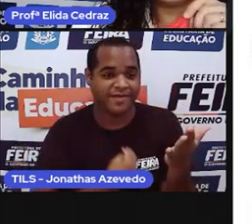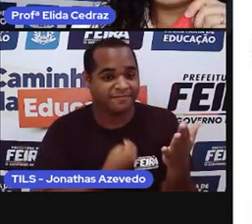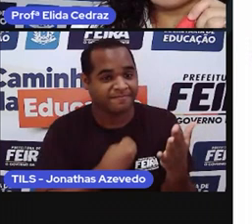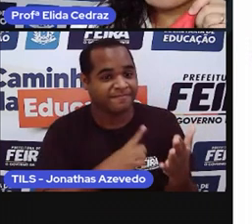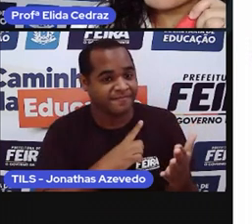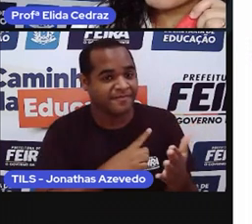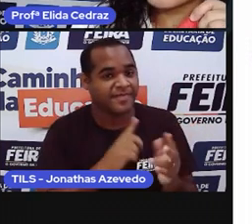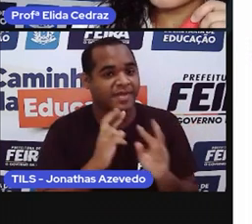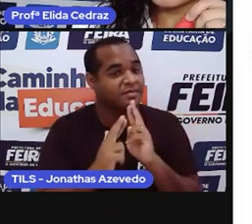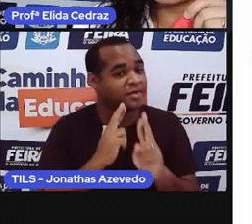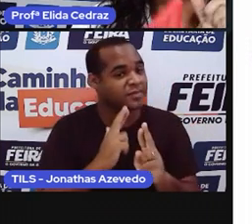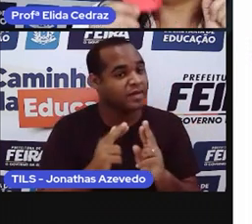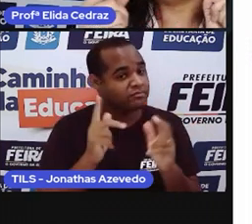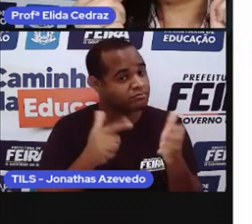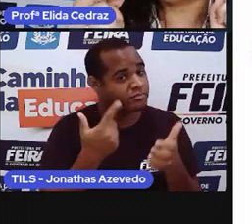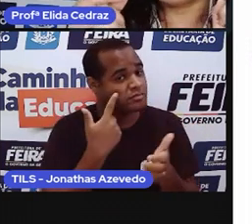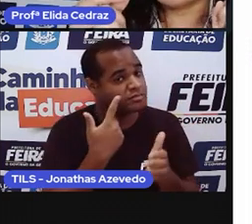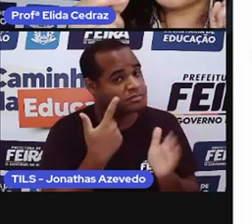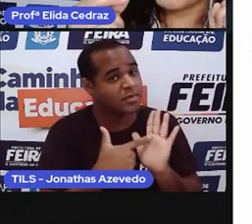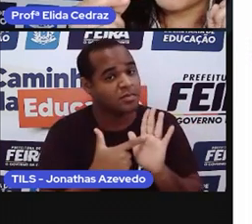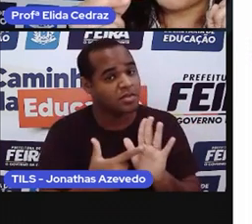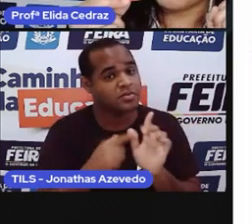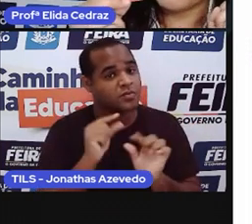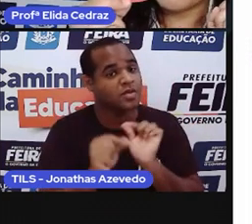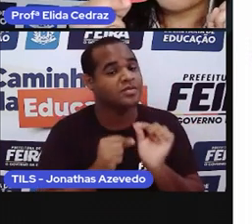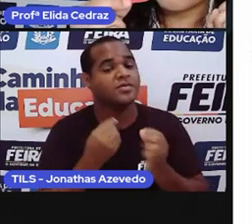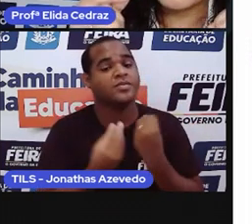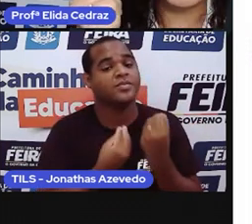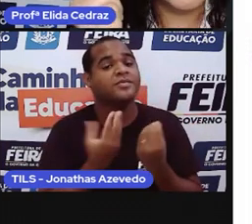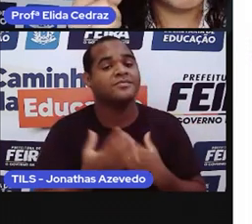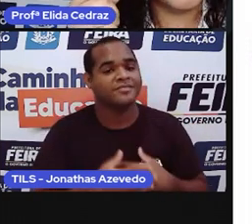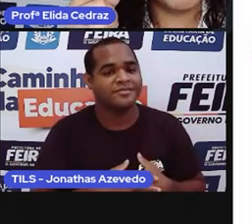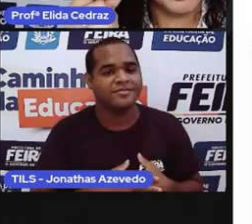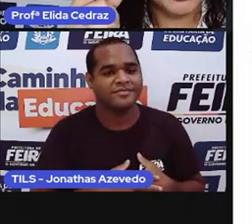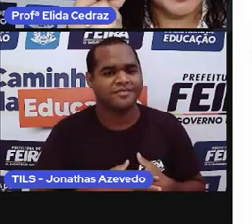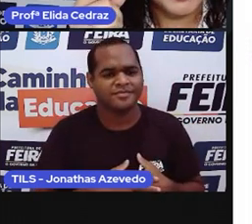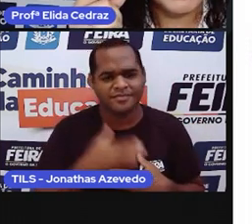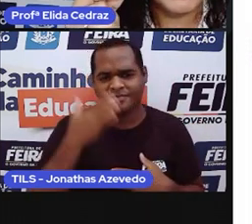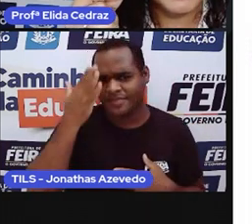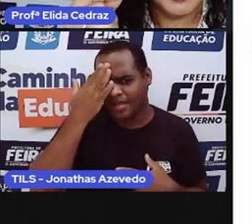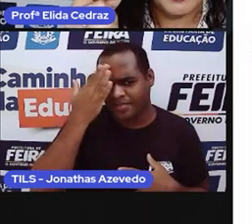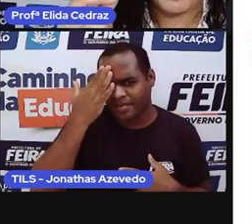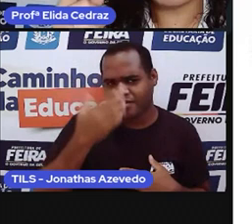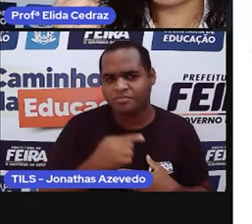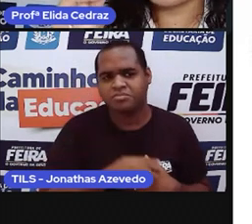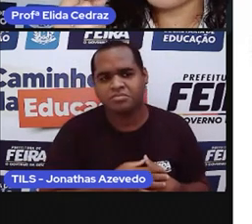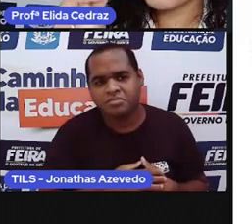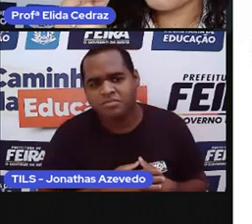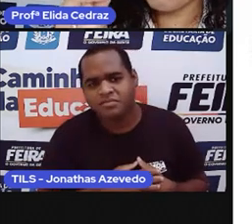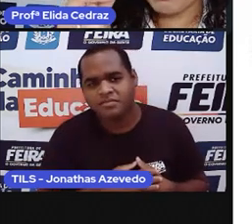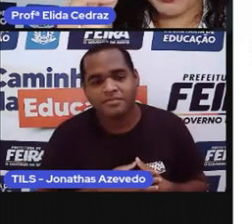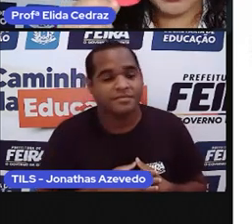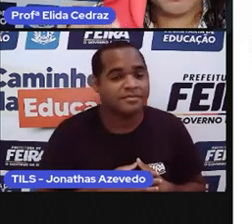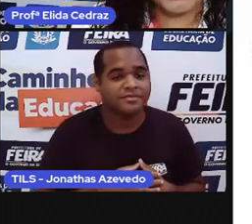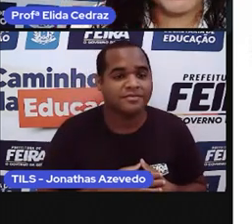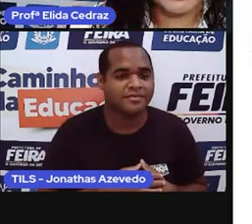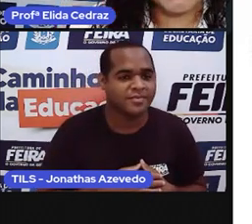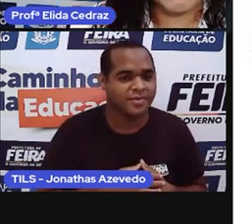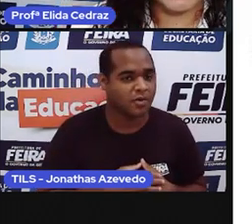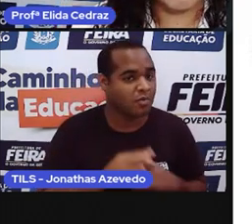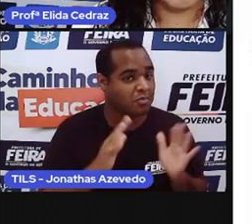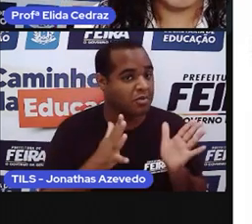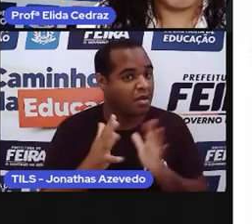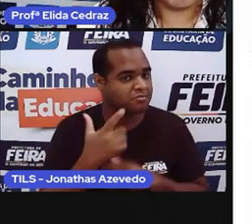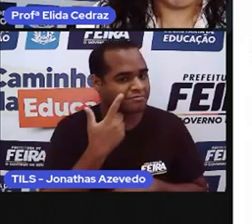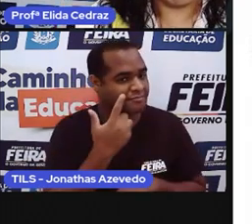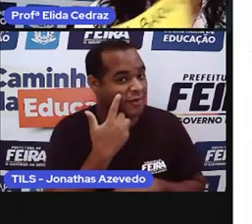mostrando como vai ficar o seu bichinho. Você sabe que bichinho é esse? A Pró trouxe um pronto para você